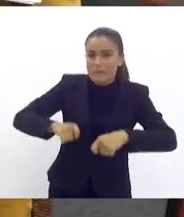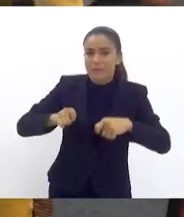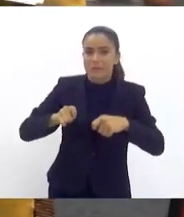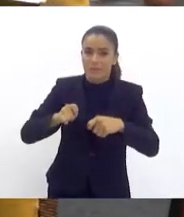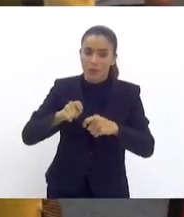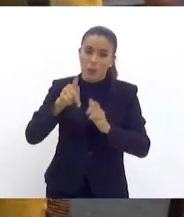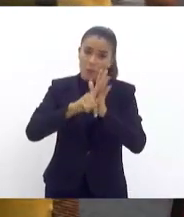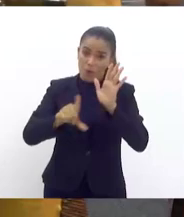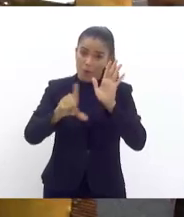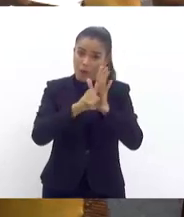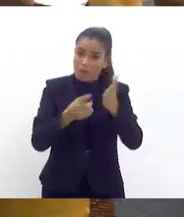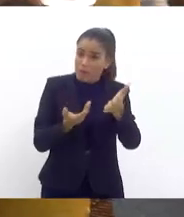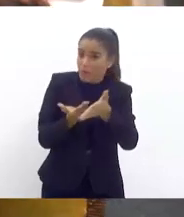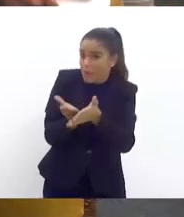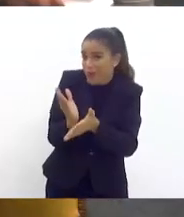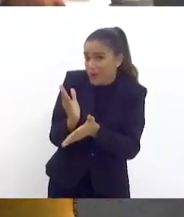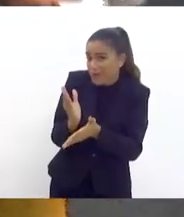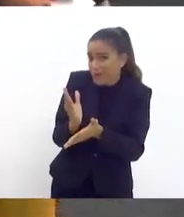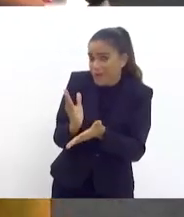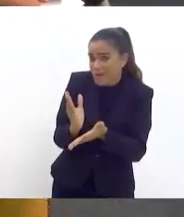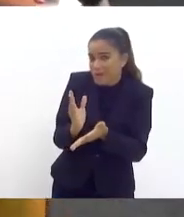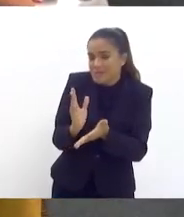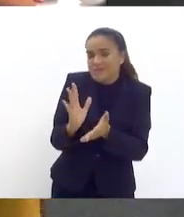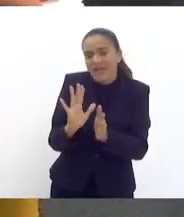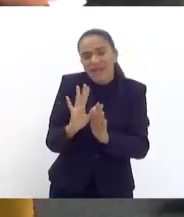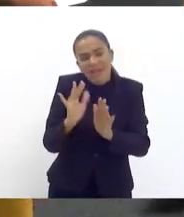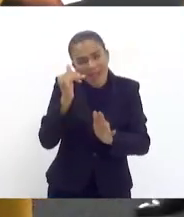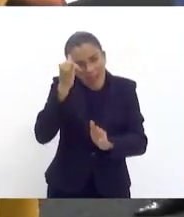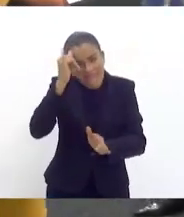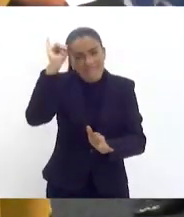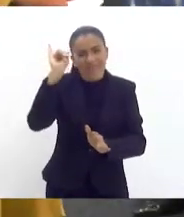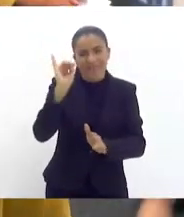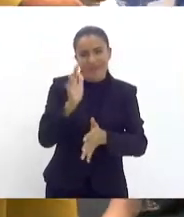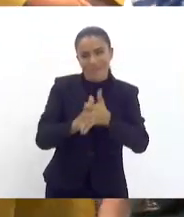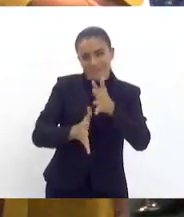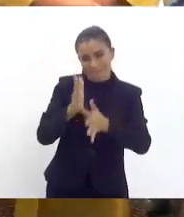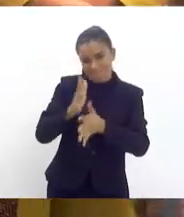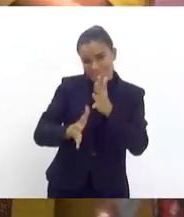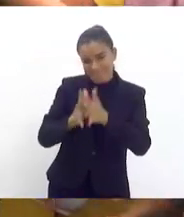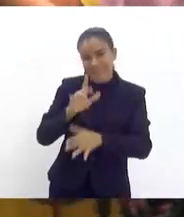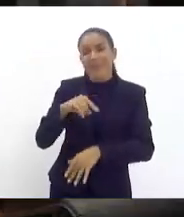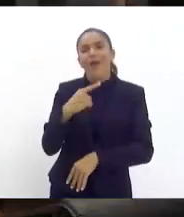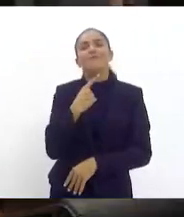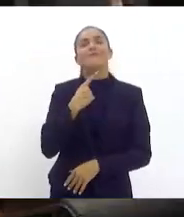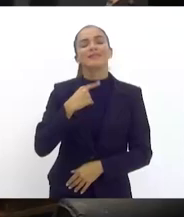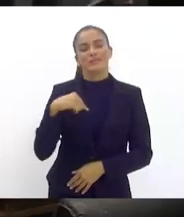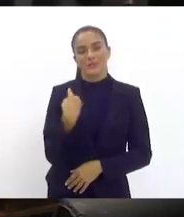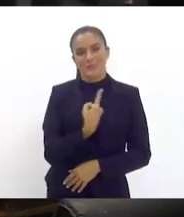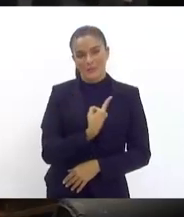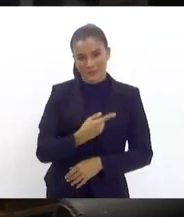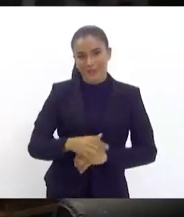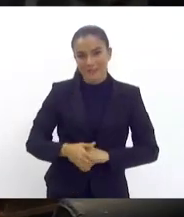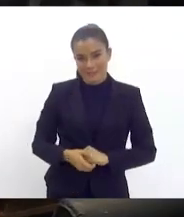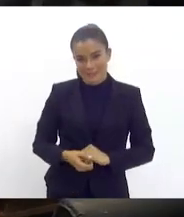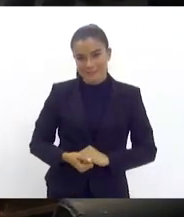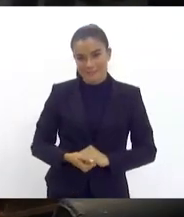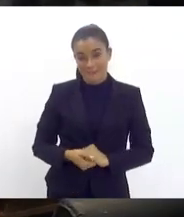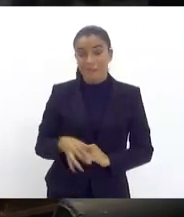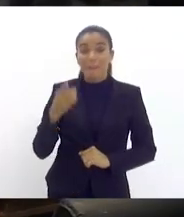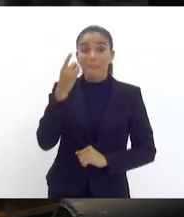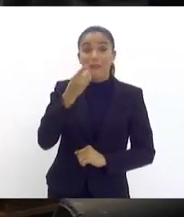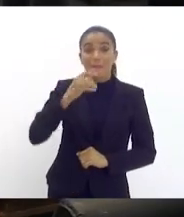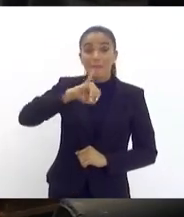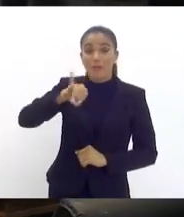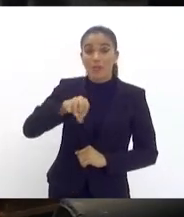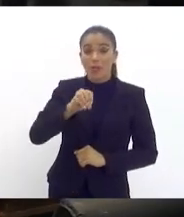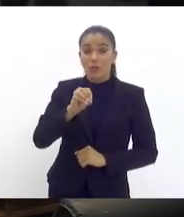que o projeto seja aprovado sem maior trauma, como é o desejo de todos nós. Deputado Jorge Felipe. Pela ordem, só